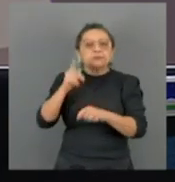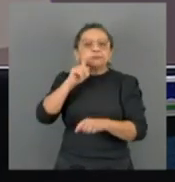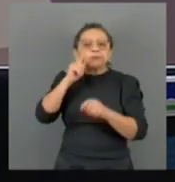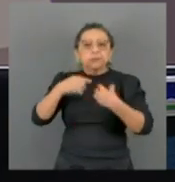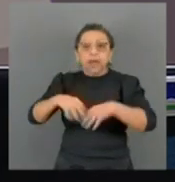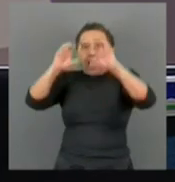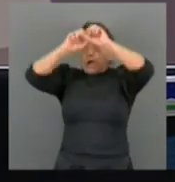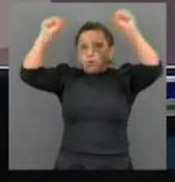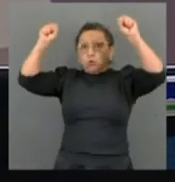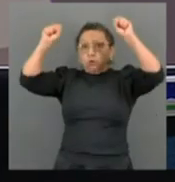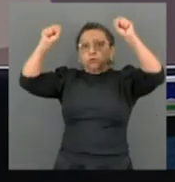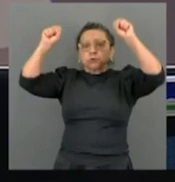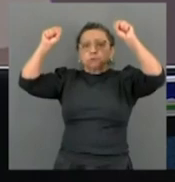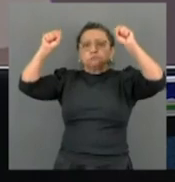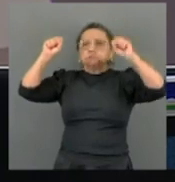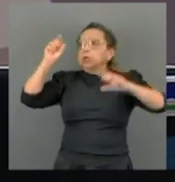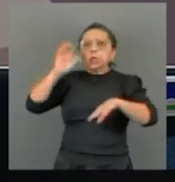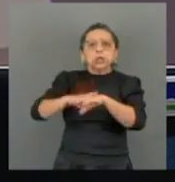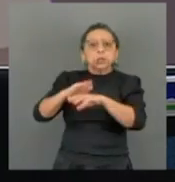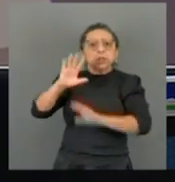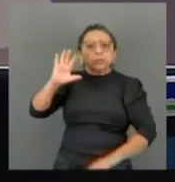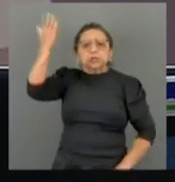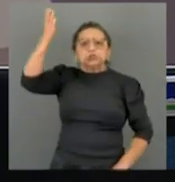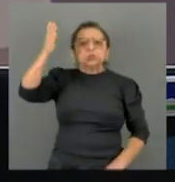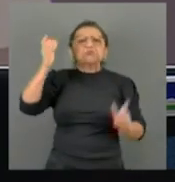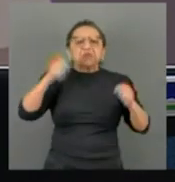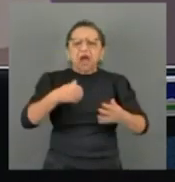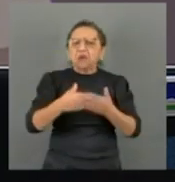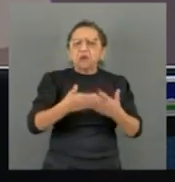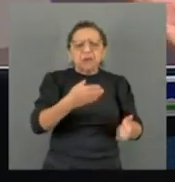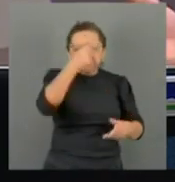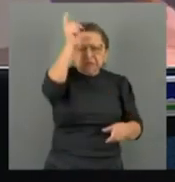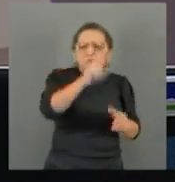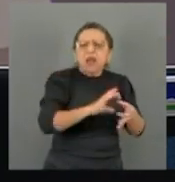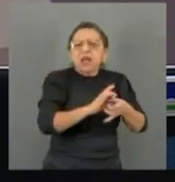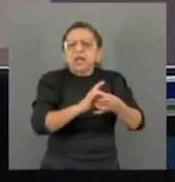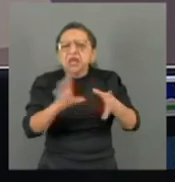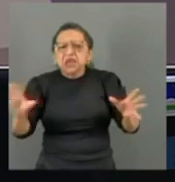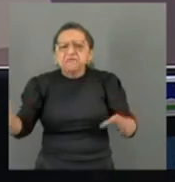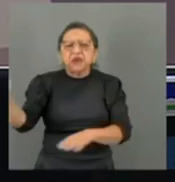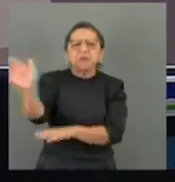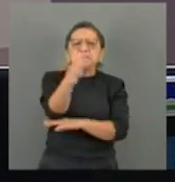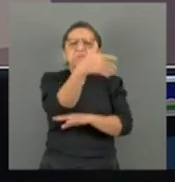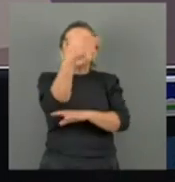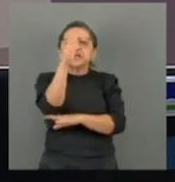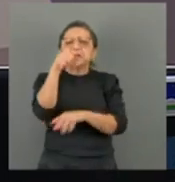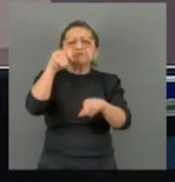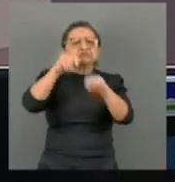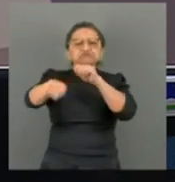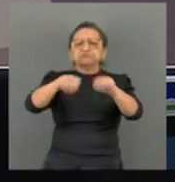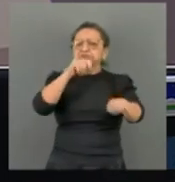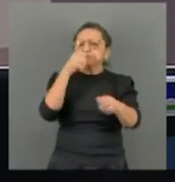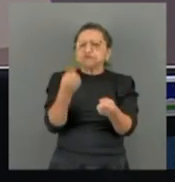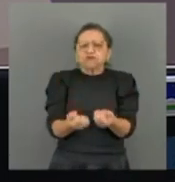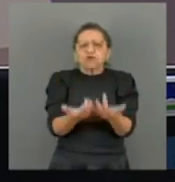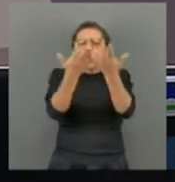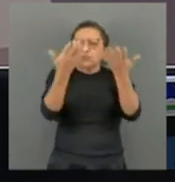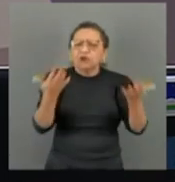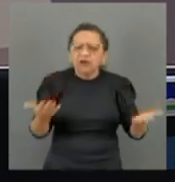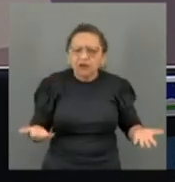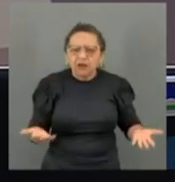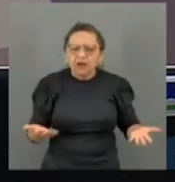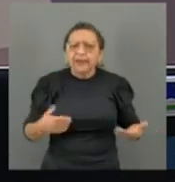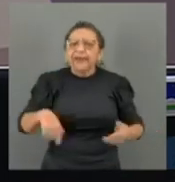a gente pode queimar nossa bandeira. E nesse assunto, como o David disse, era